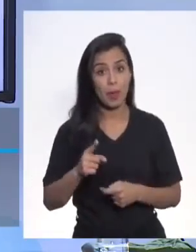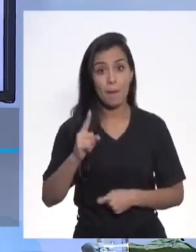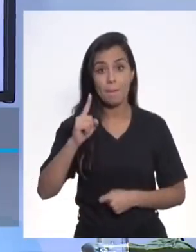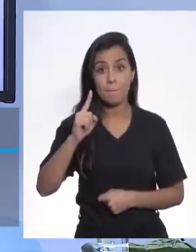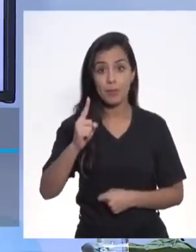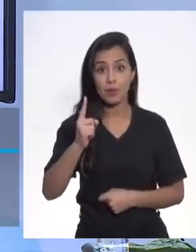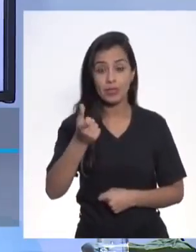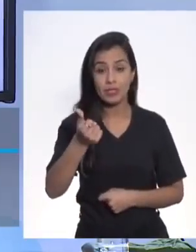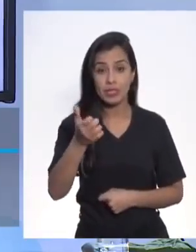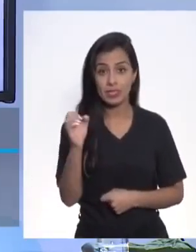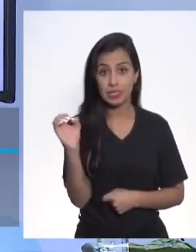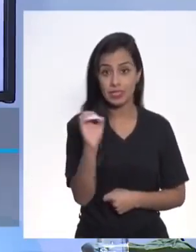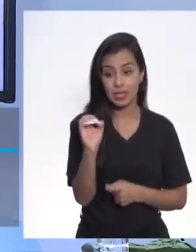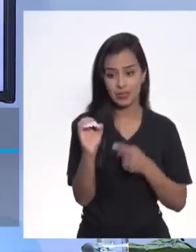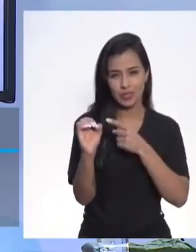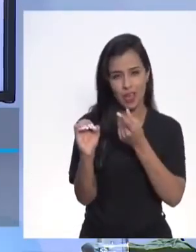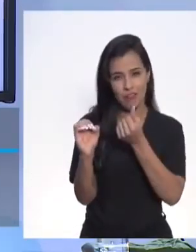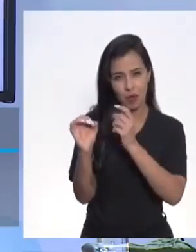quanto?